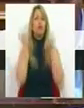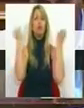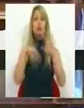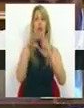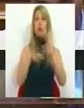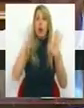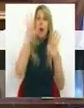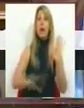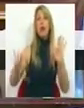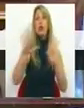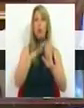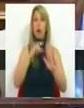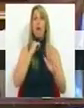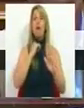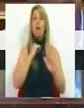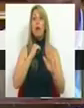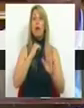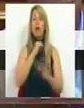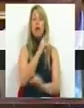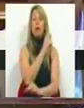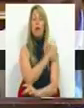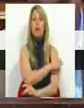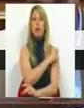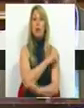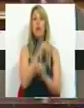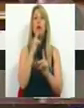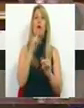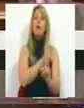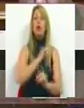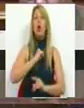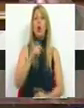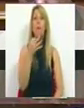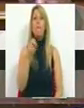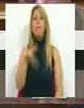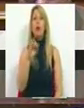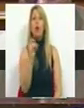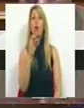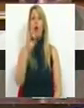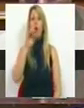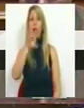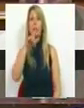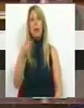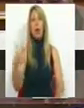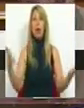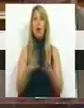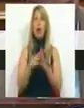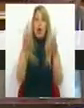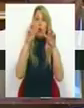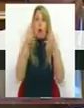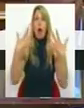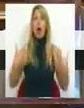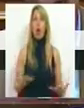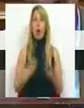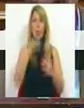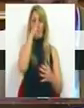a vacina antipneumocócica. Esperamos assim que o atual governo atue única e exclusivamente